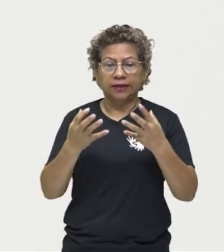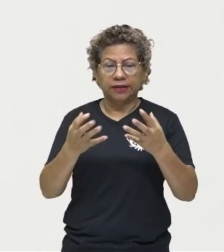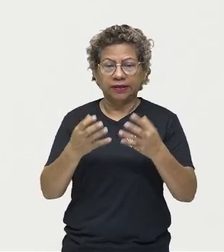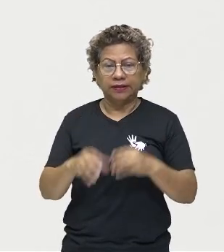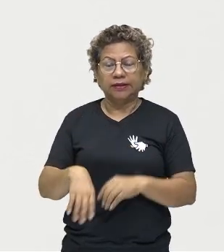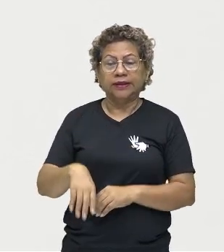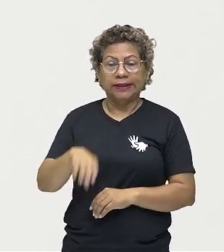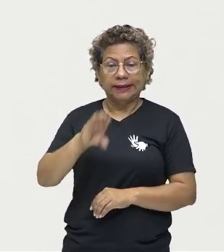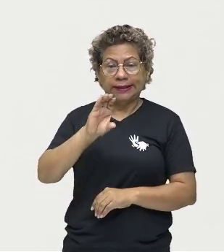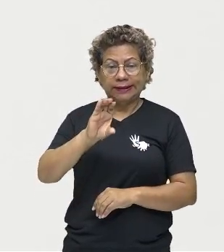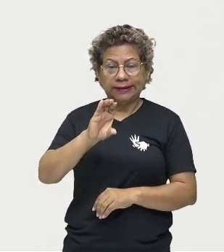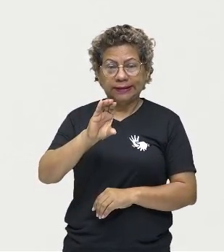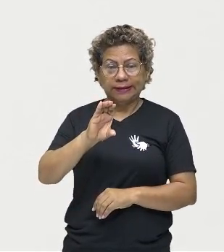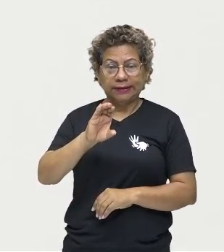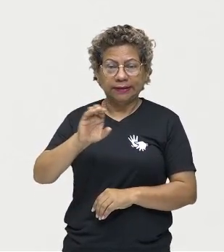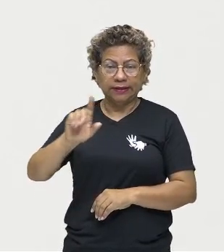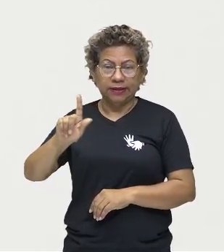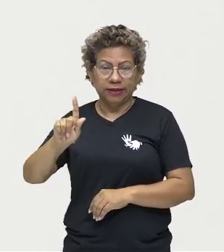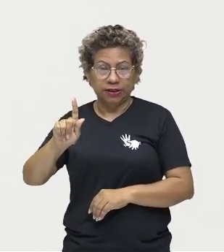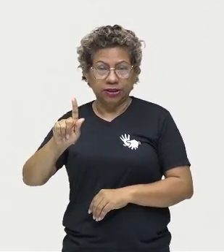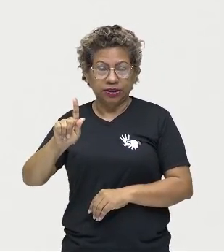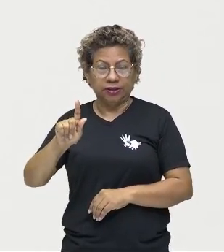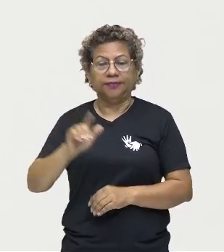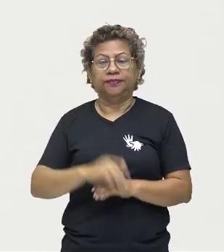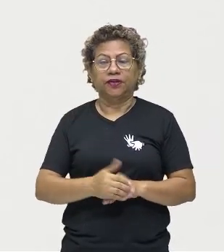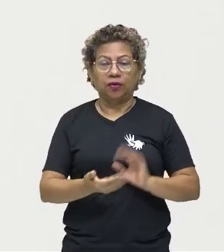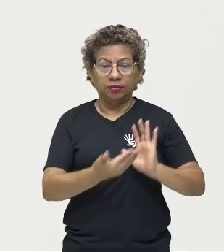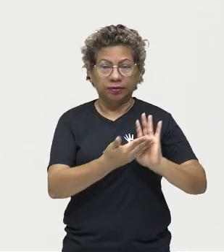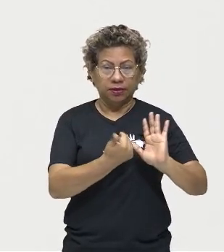CG. Deixa eu apagar aqui que está meio poluída já a imagem.